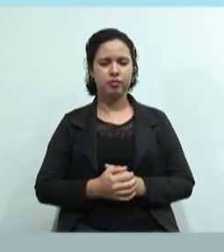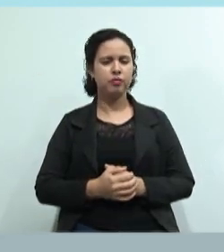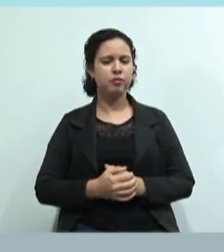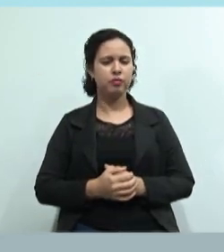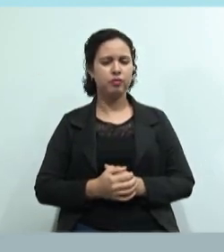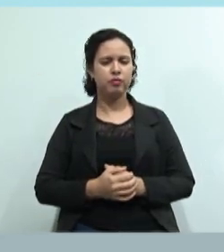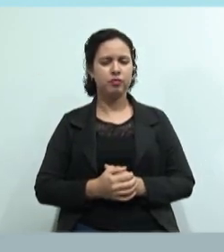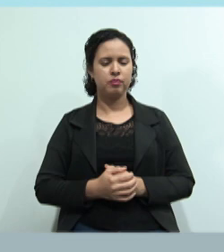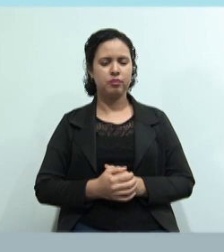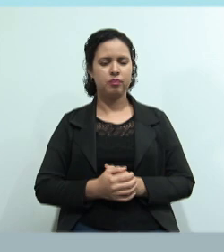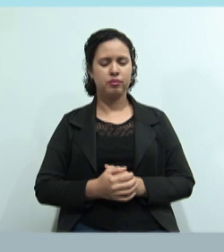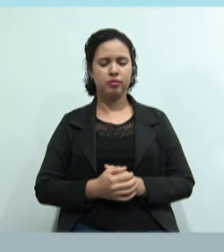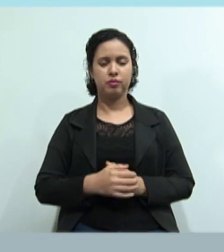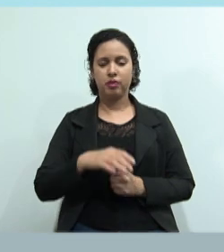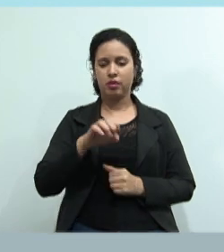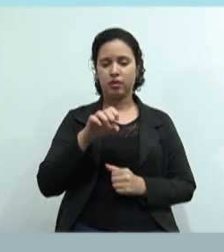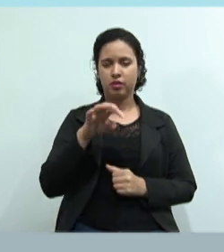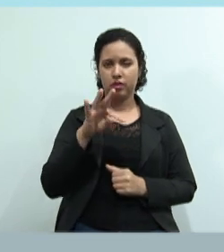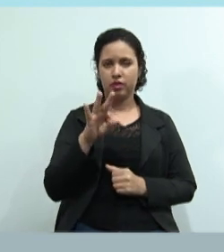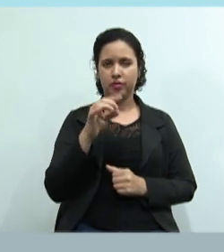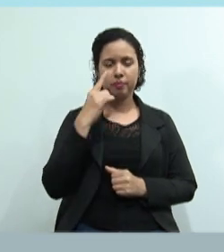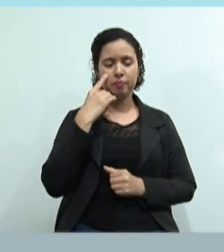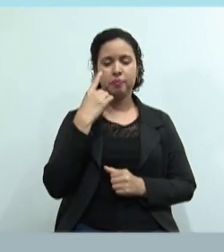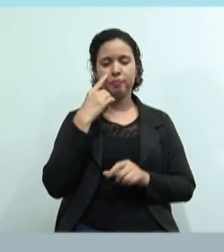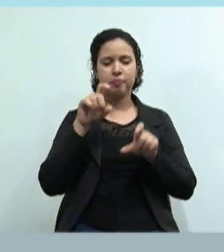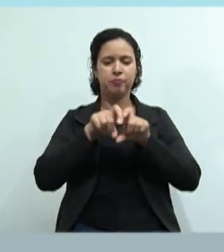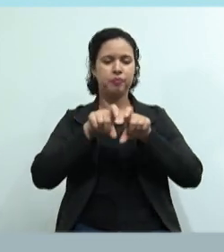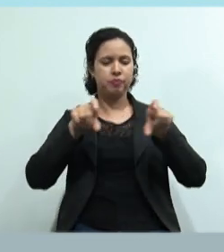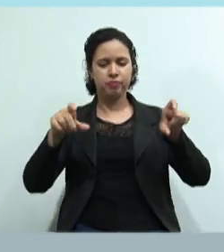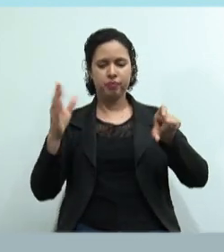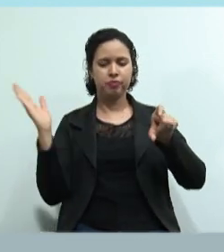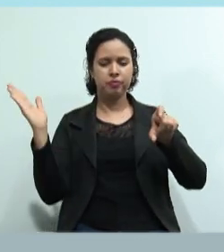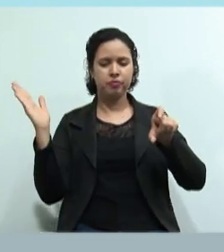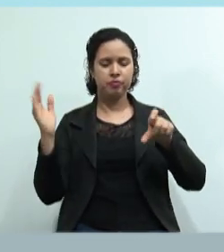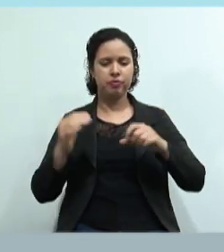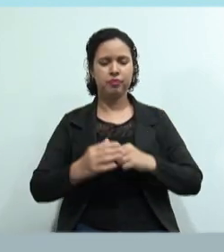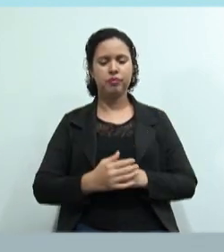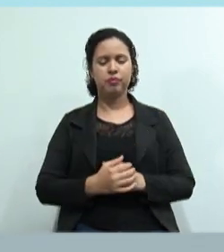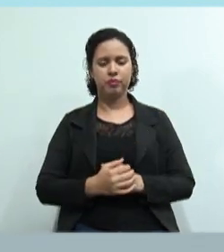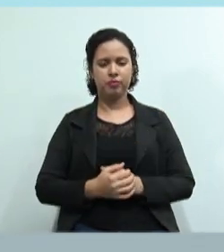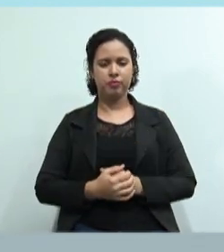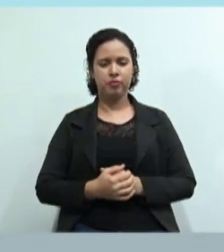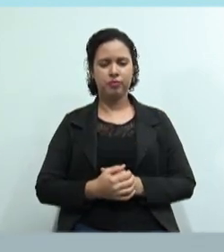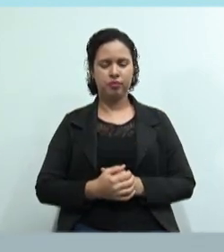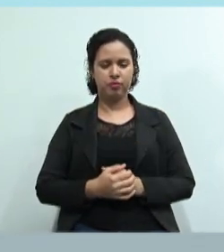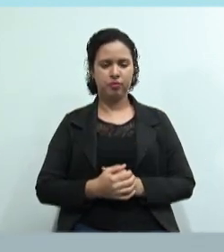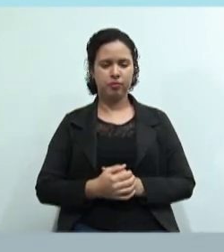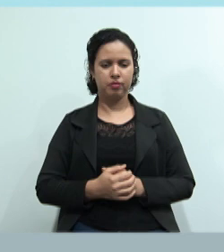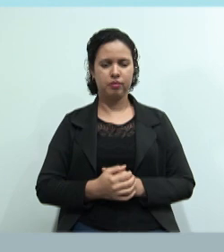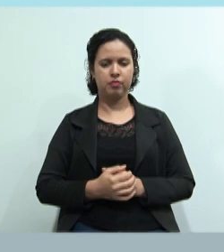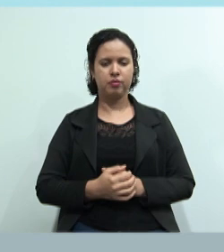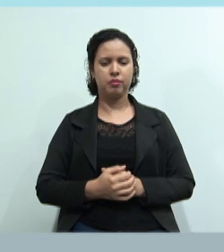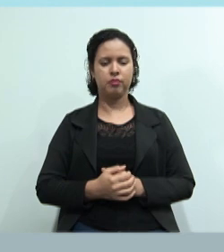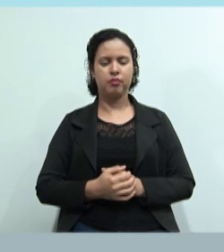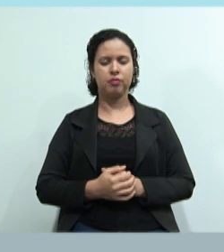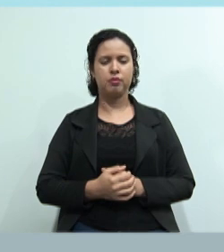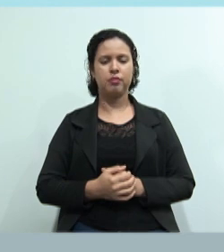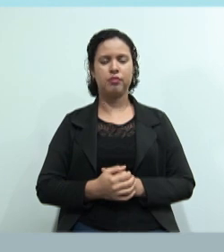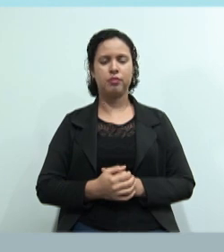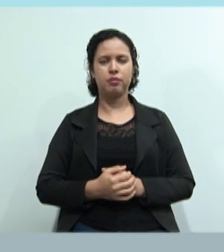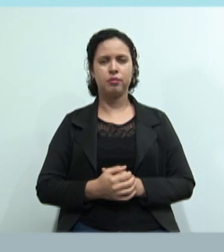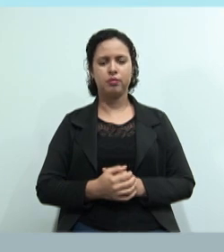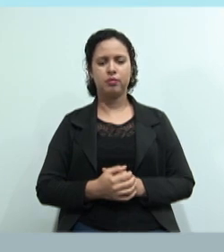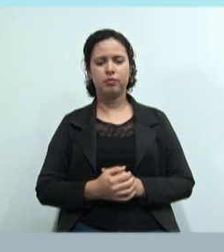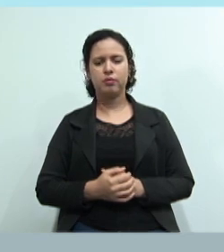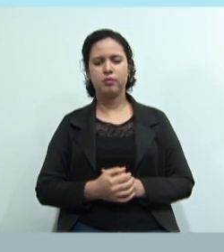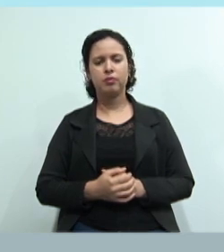0,20. ET igual a 13%, igual a 13 dividido por 100, igual a